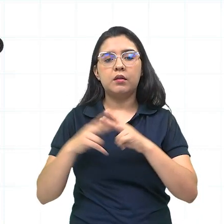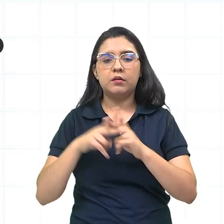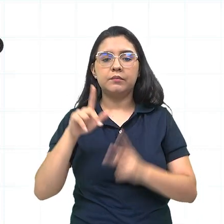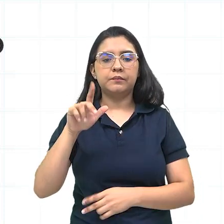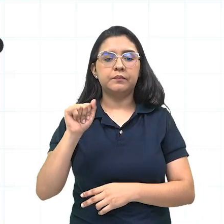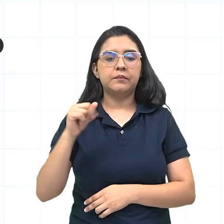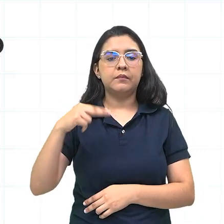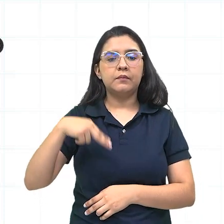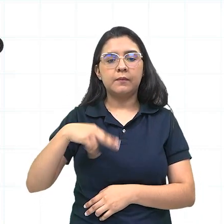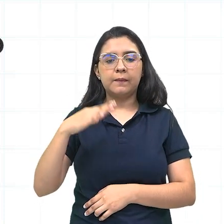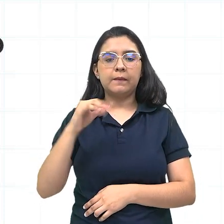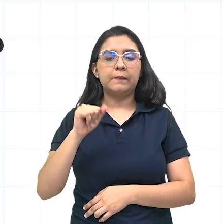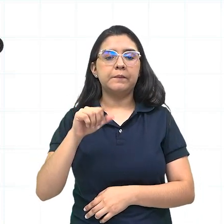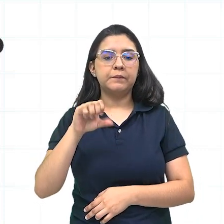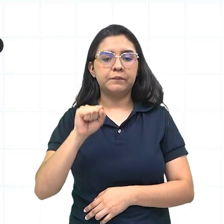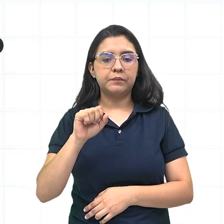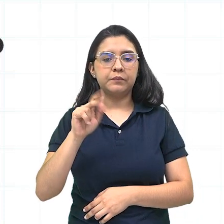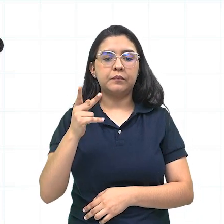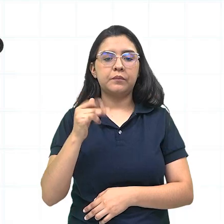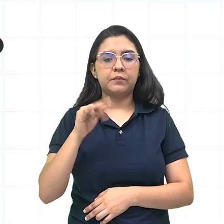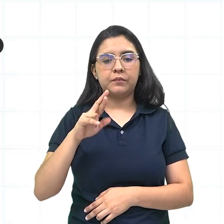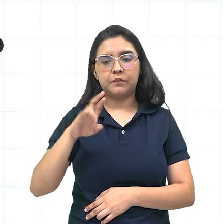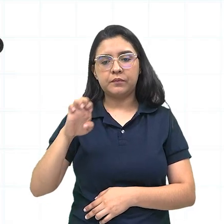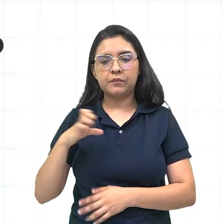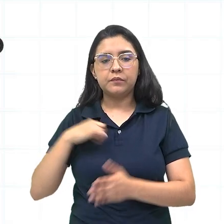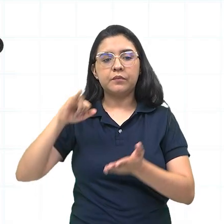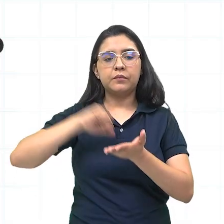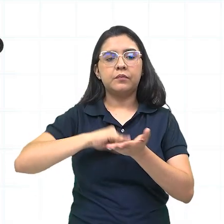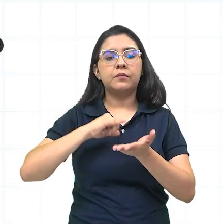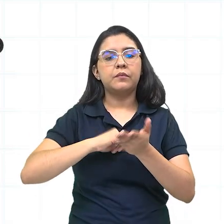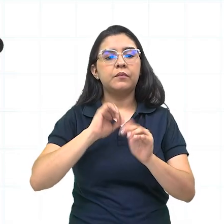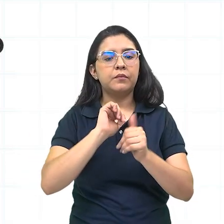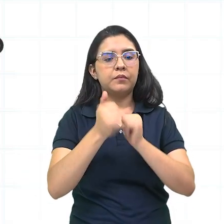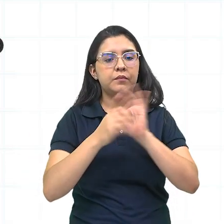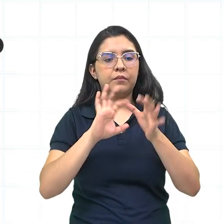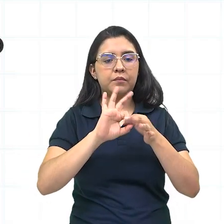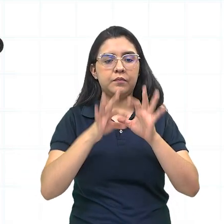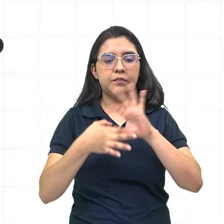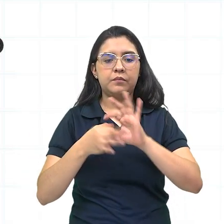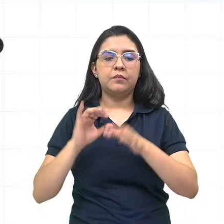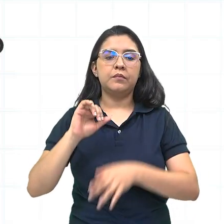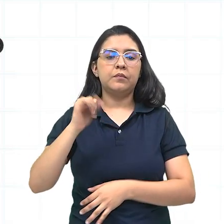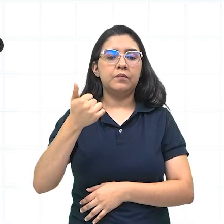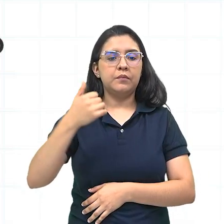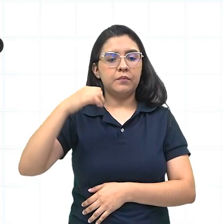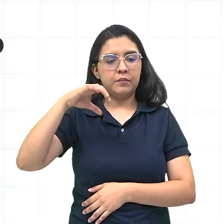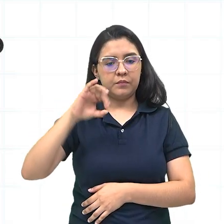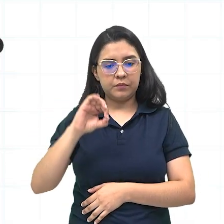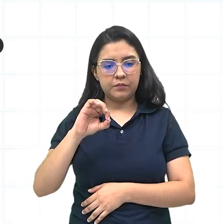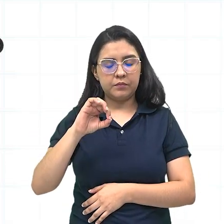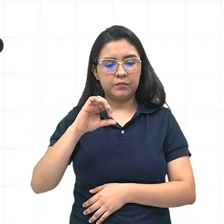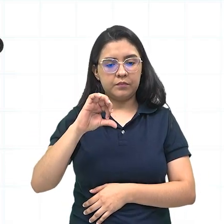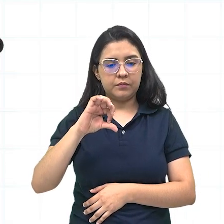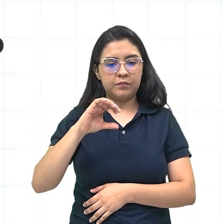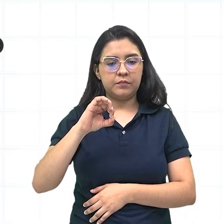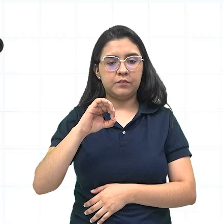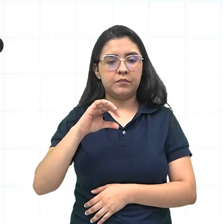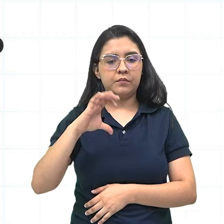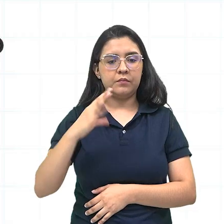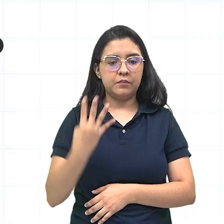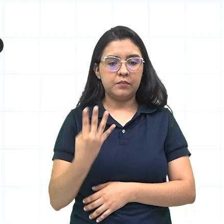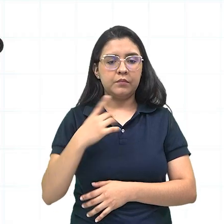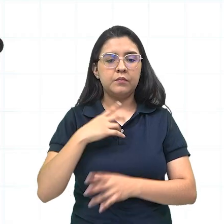inglesa Lancashire. Introduzida nos Jogos Olímpicos em 1904, a luta